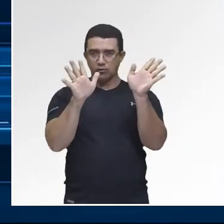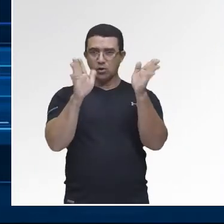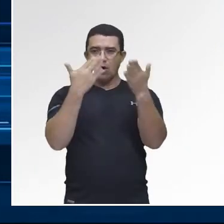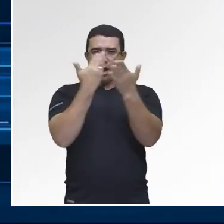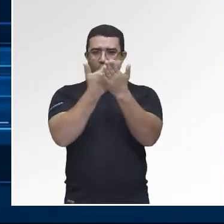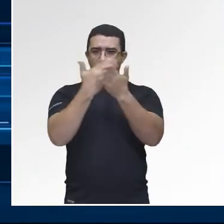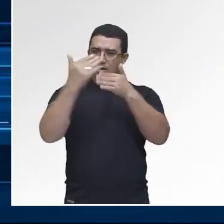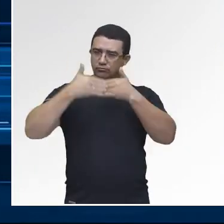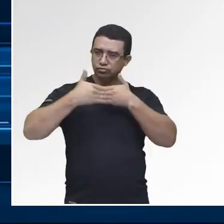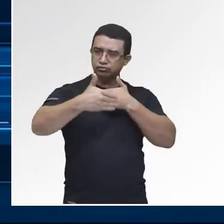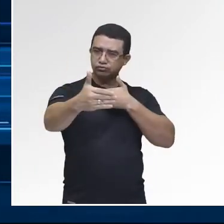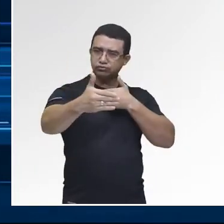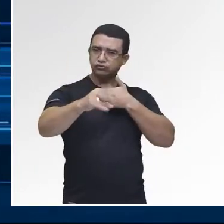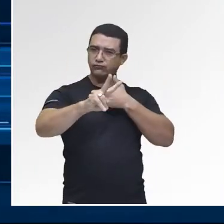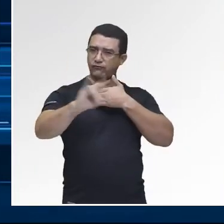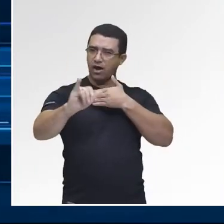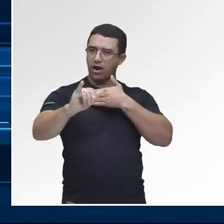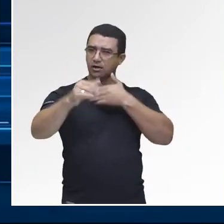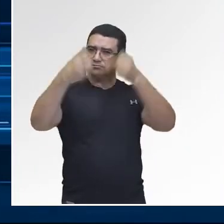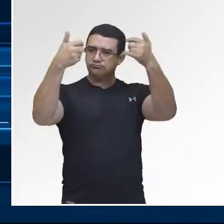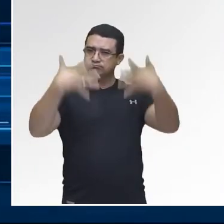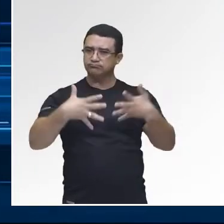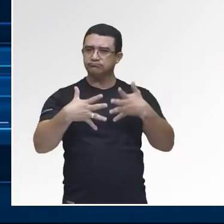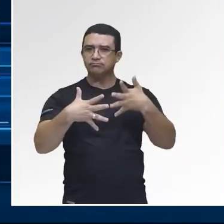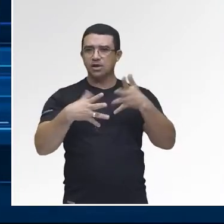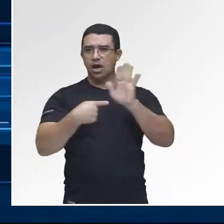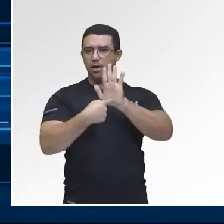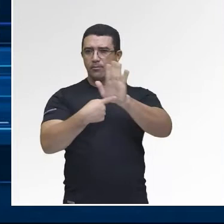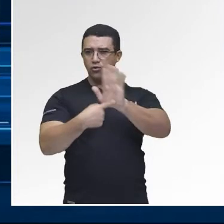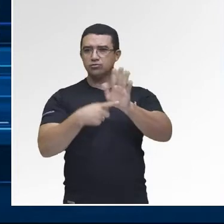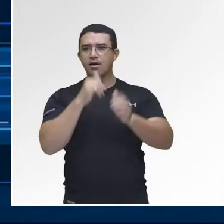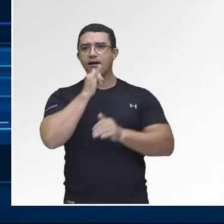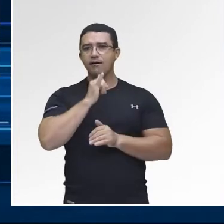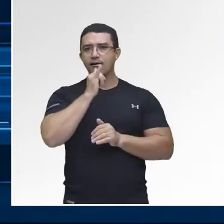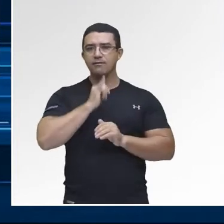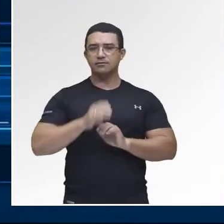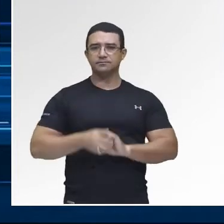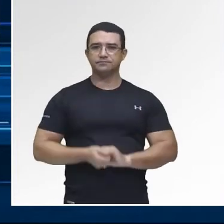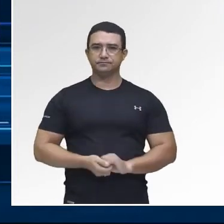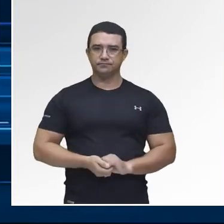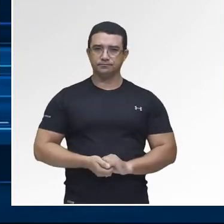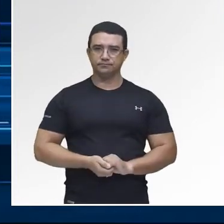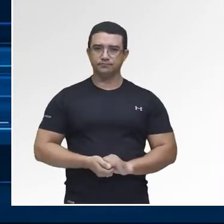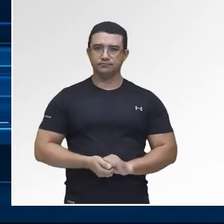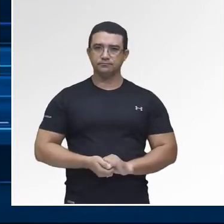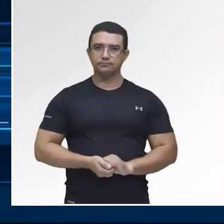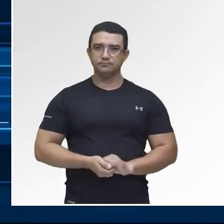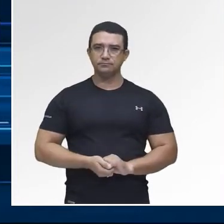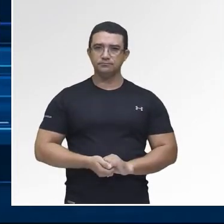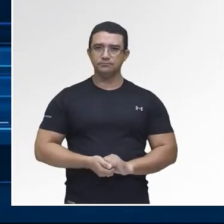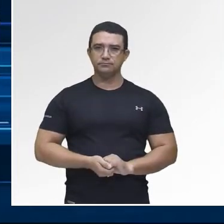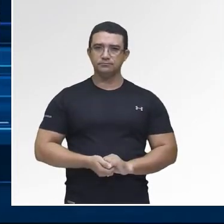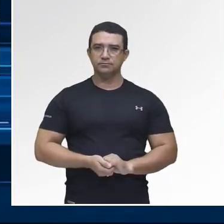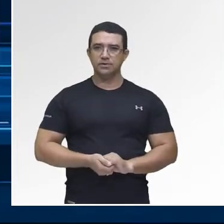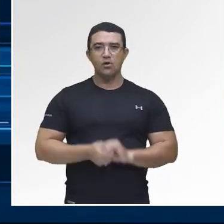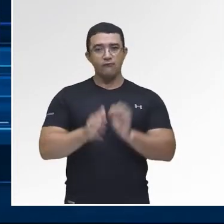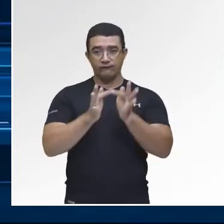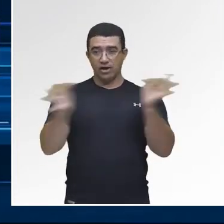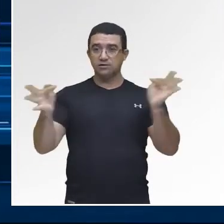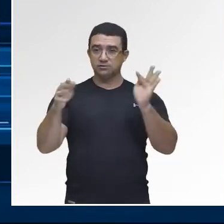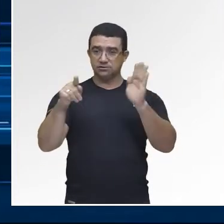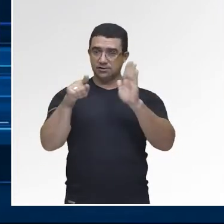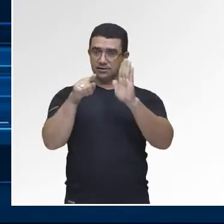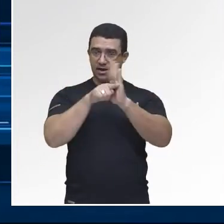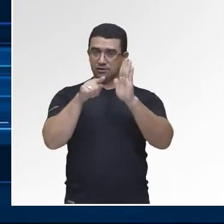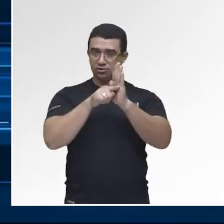nos exemplos que nós vamos explorar, tá certo? Então, nas frases negativas do present perfect, nós temos o acréscimo do not, tá? E